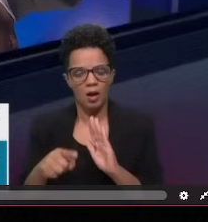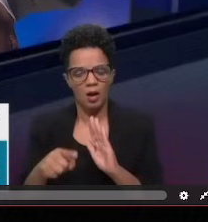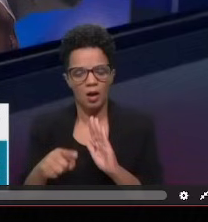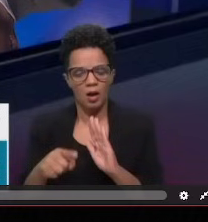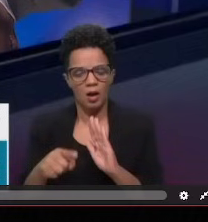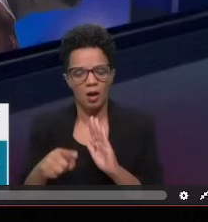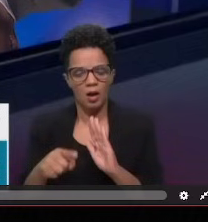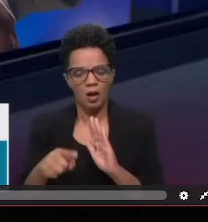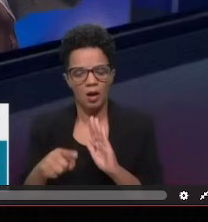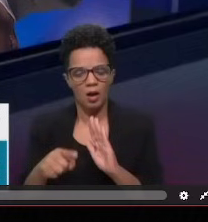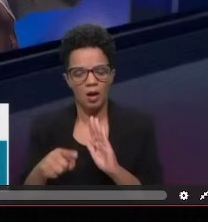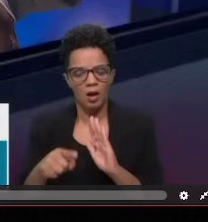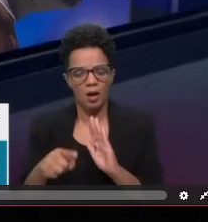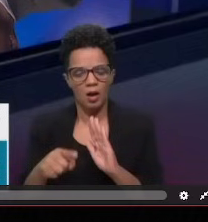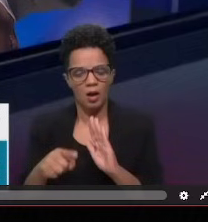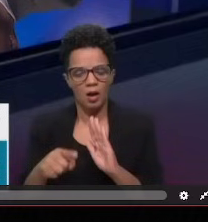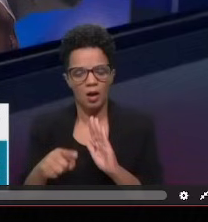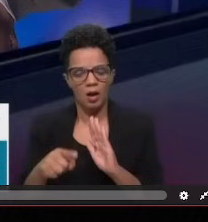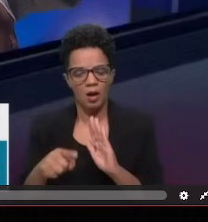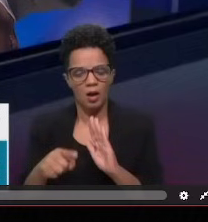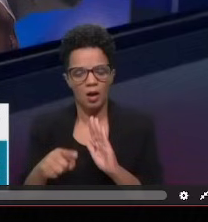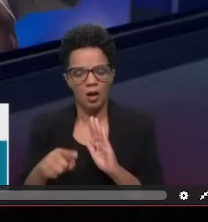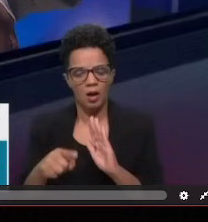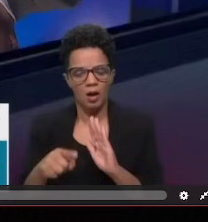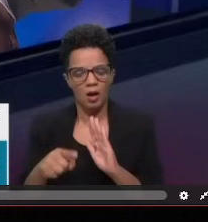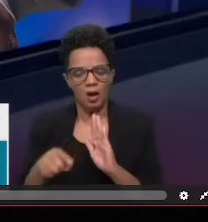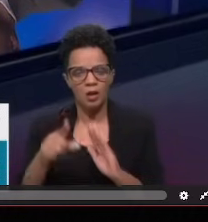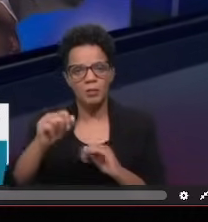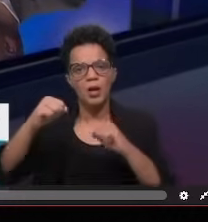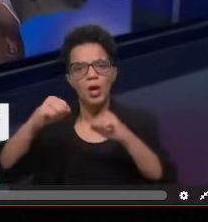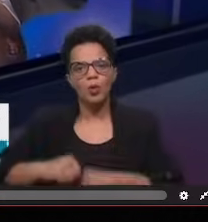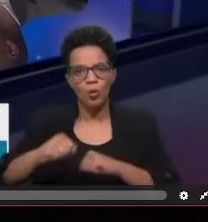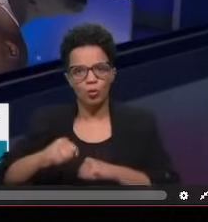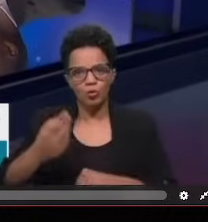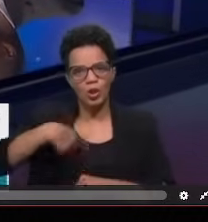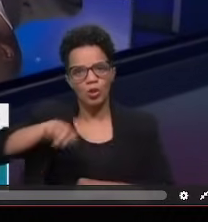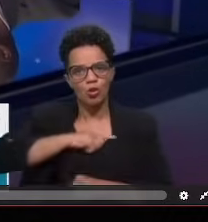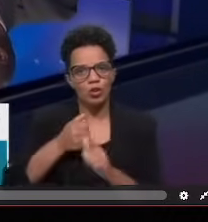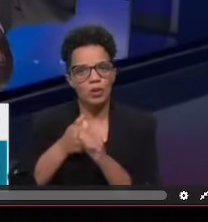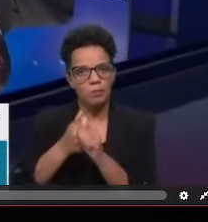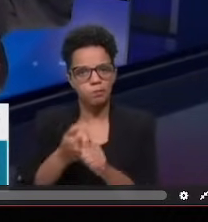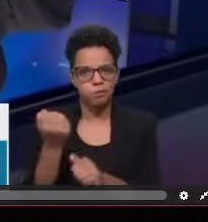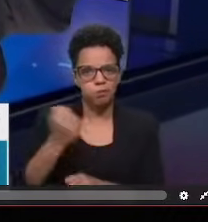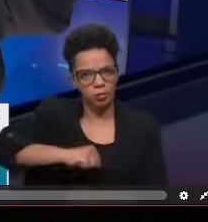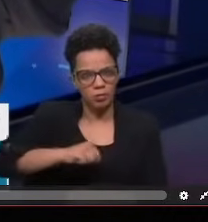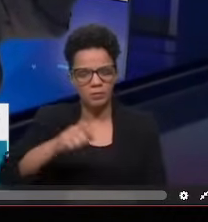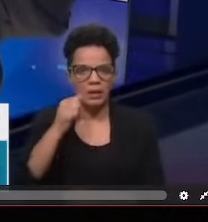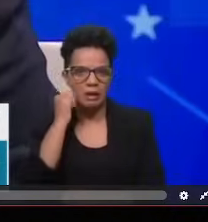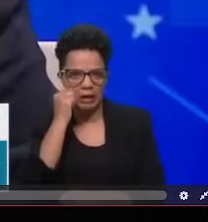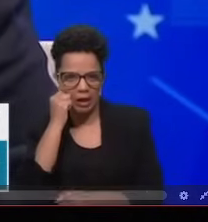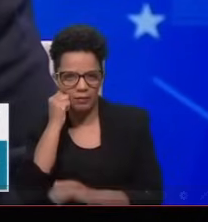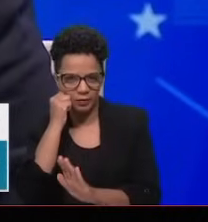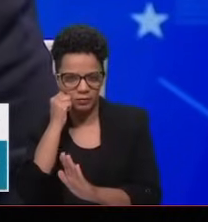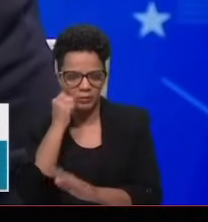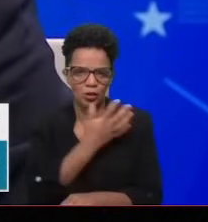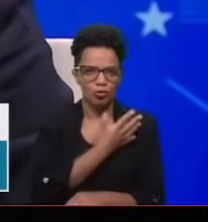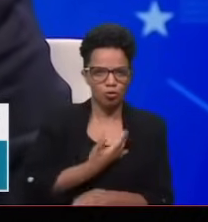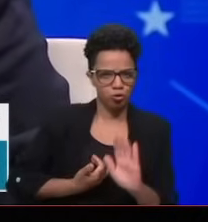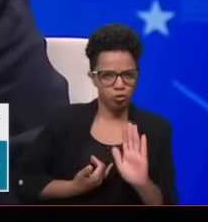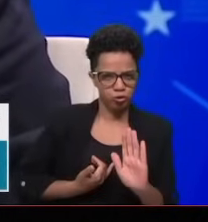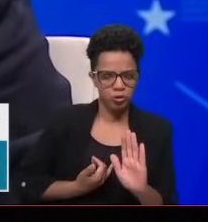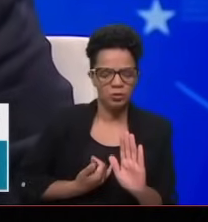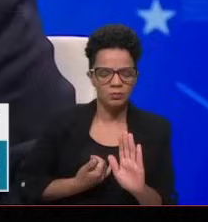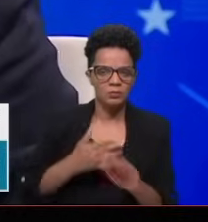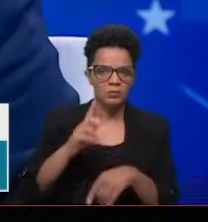seja mediático a par de outras agressões que existam nas escolas isso é extremamente grave já já já vou poder ouvi-lo mais